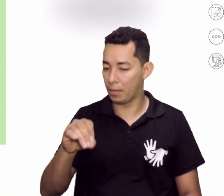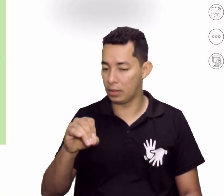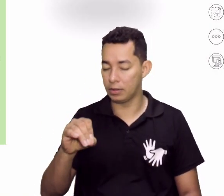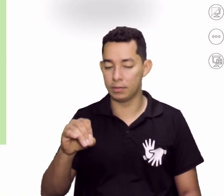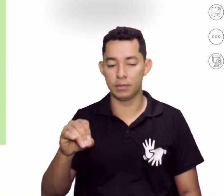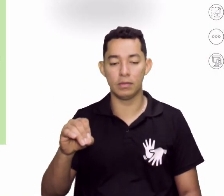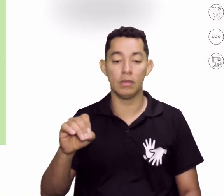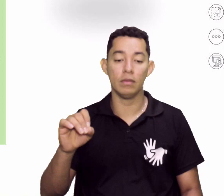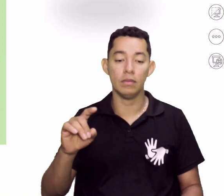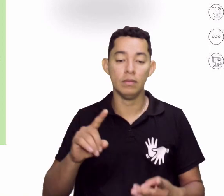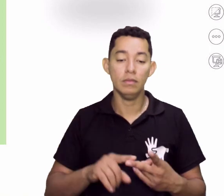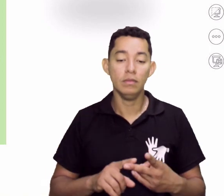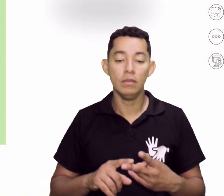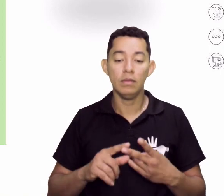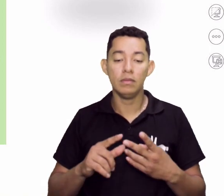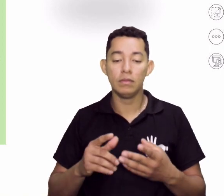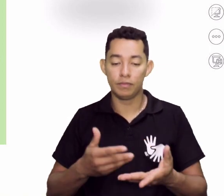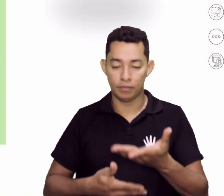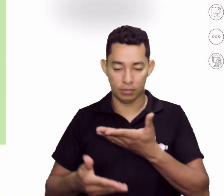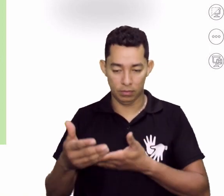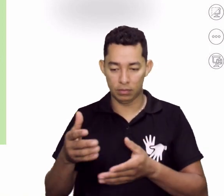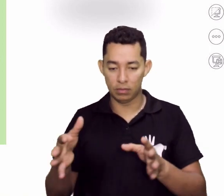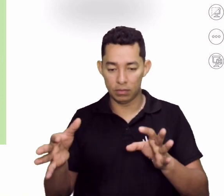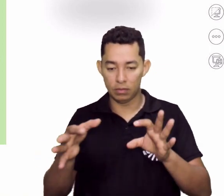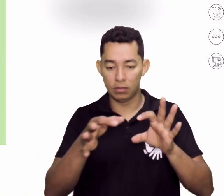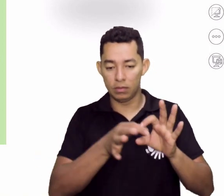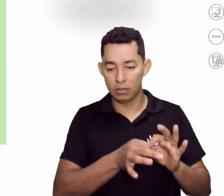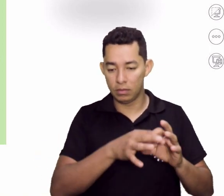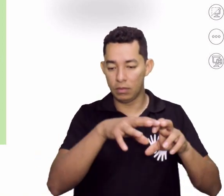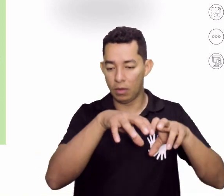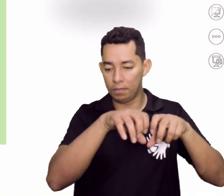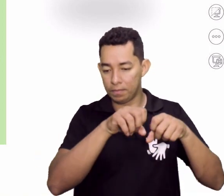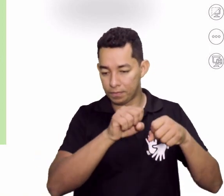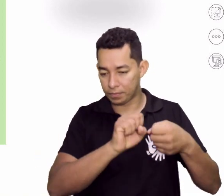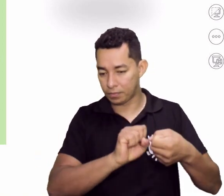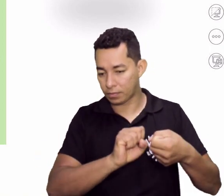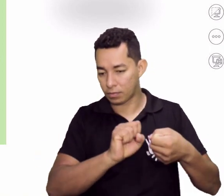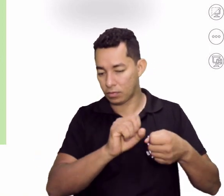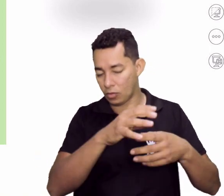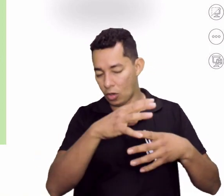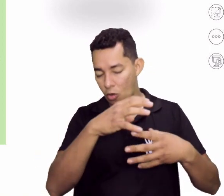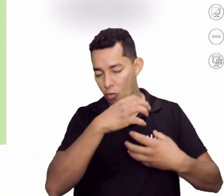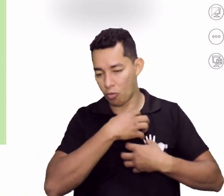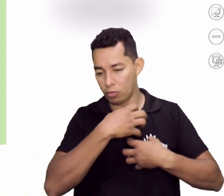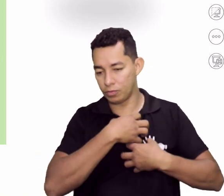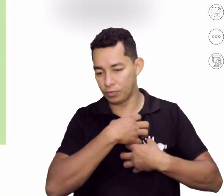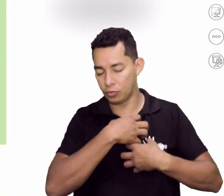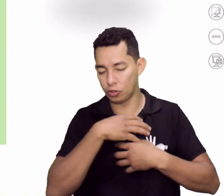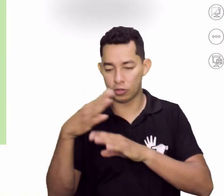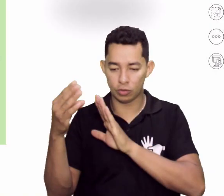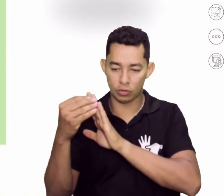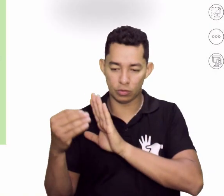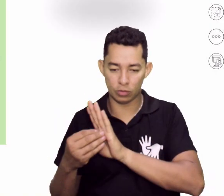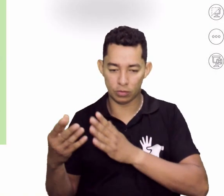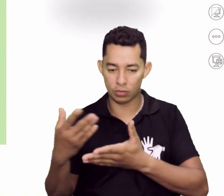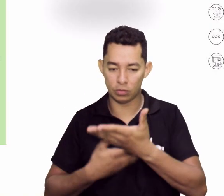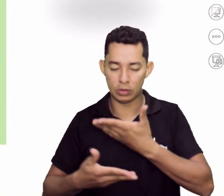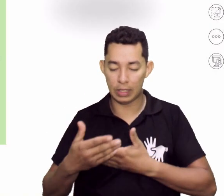aí, união entre a forma e o conteúdo, defesa da racionalidade, lógica